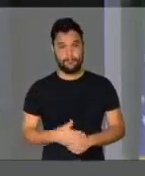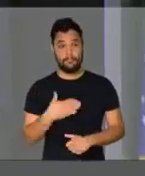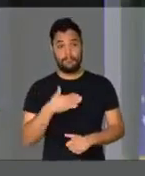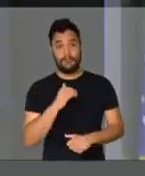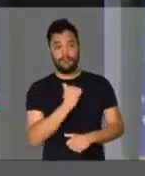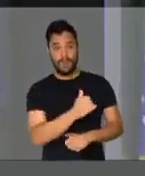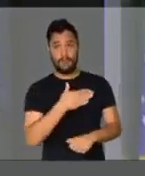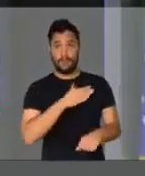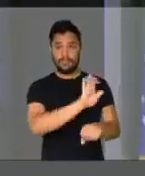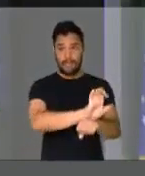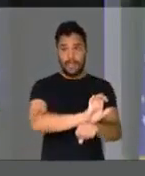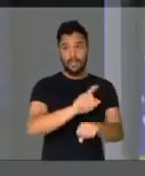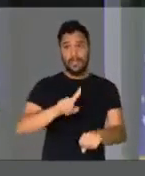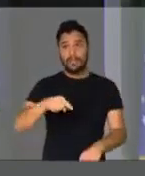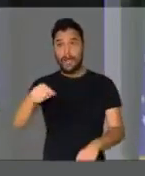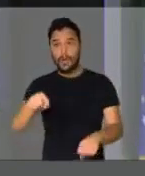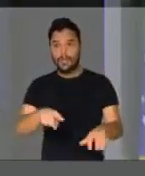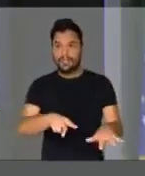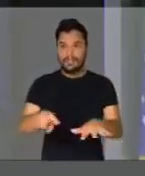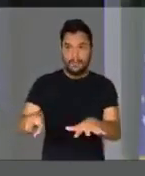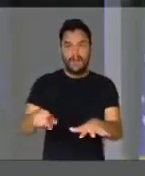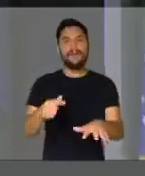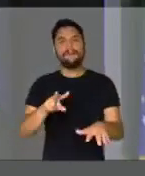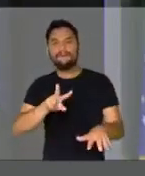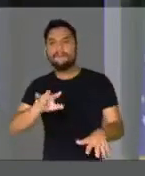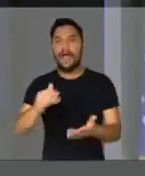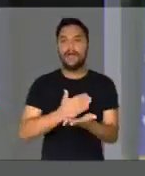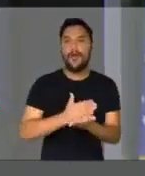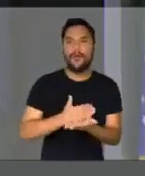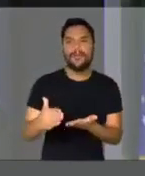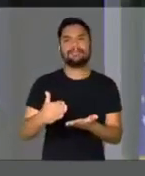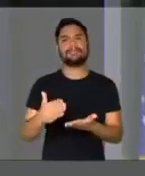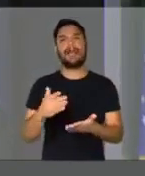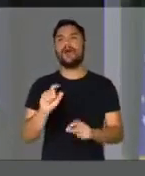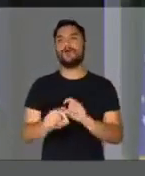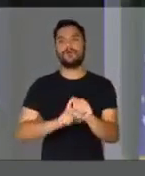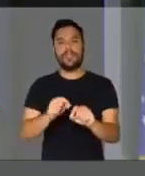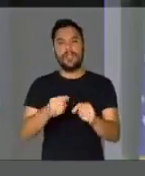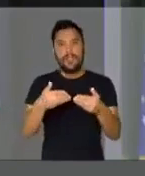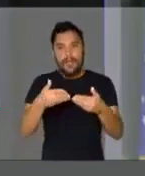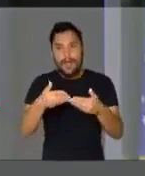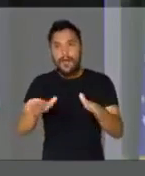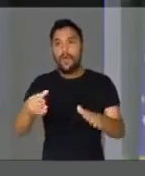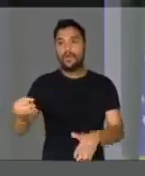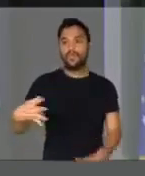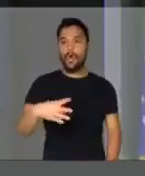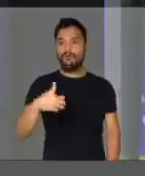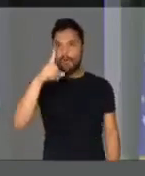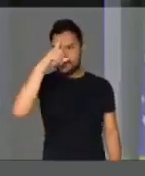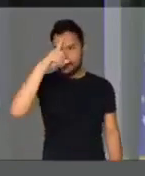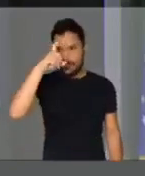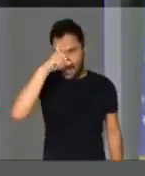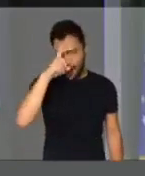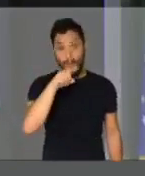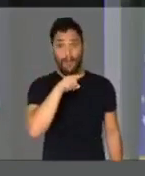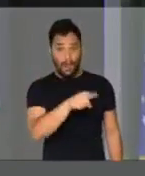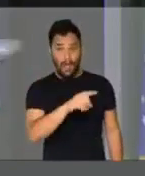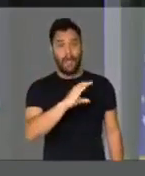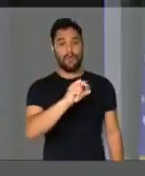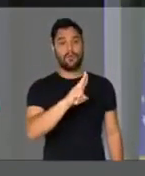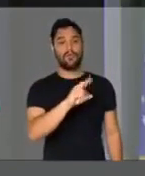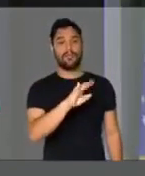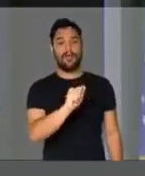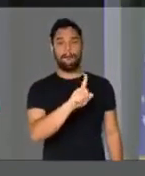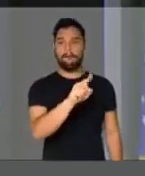estado que a partir de semana que vem iniciamos a realização de um sonho, o funcionamento do novo Hospital Municipal de Cuiabá, a